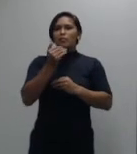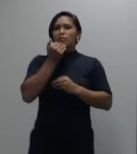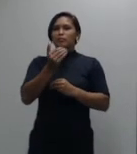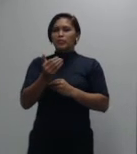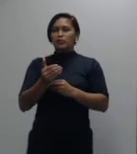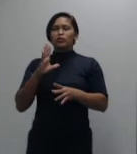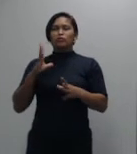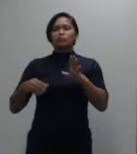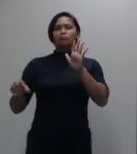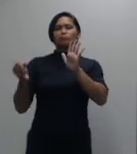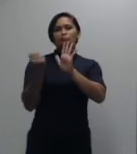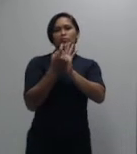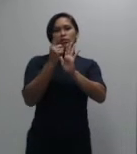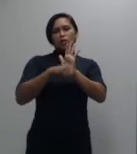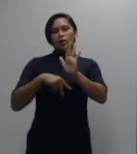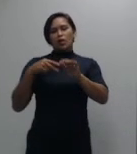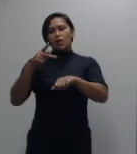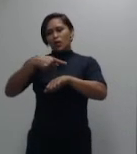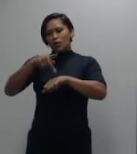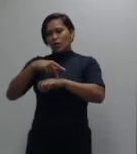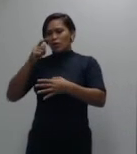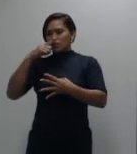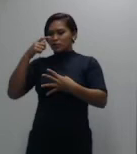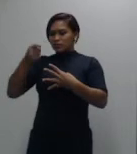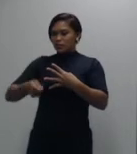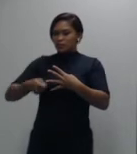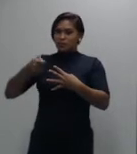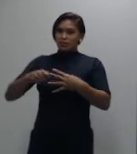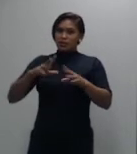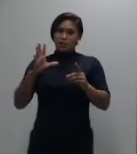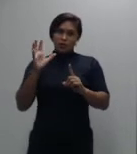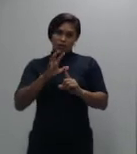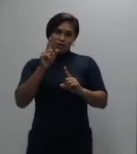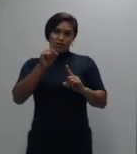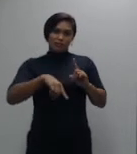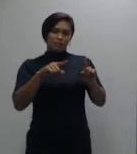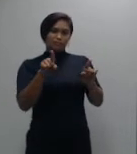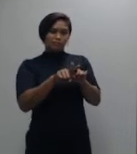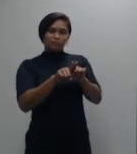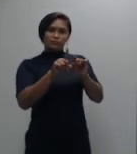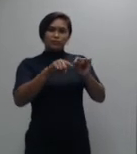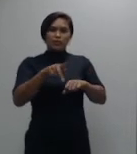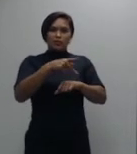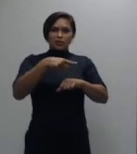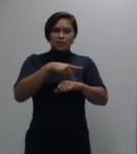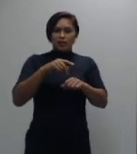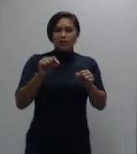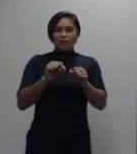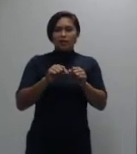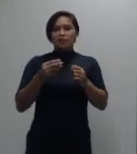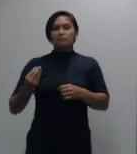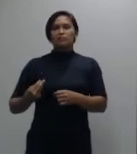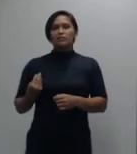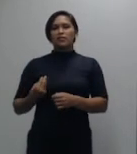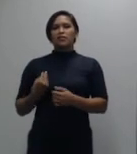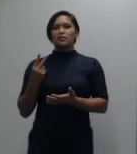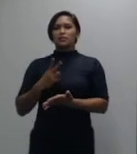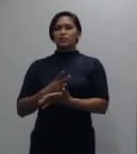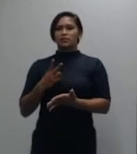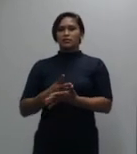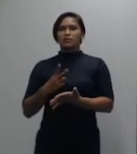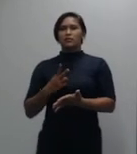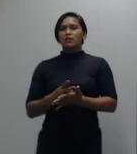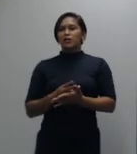homologatório de sentença estrangeira o efeito da homologação da sentença estrangeira interesse de ajustar a presidente sempre que o